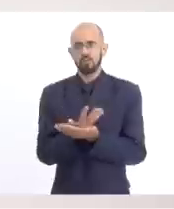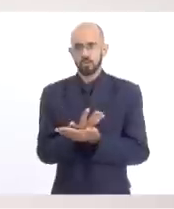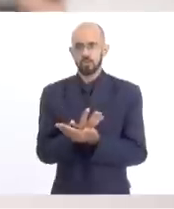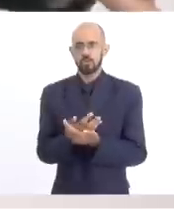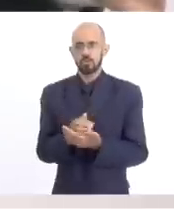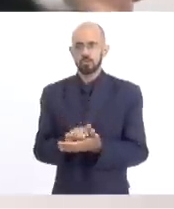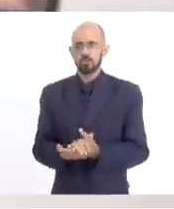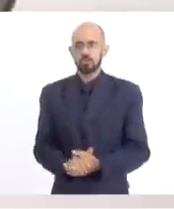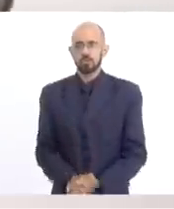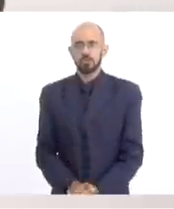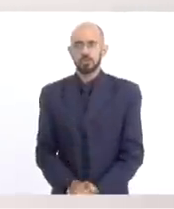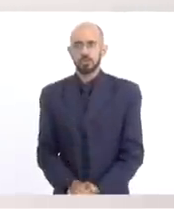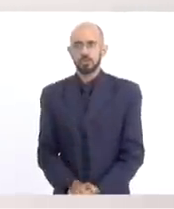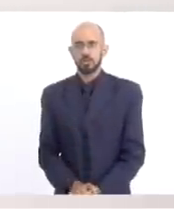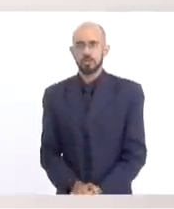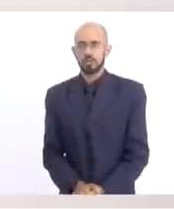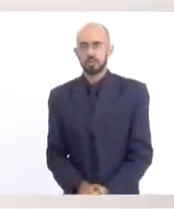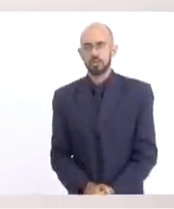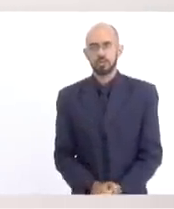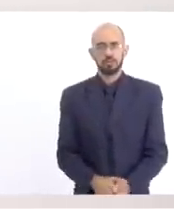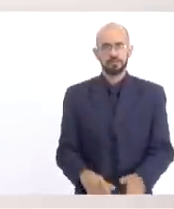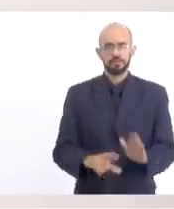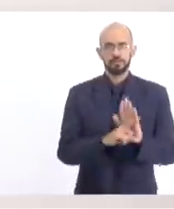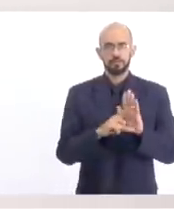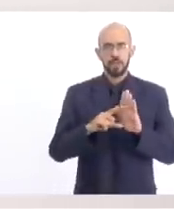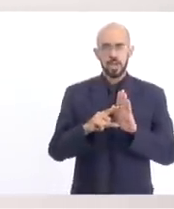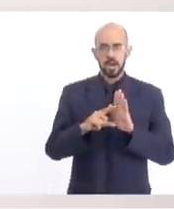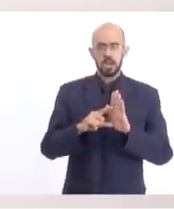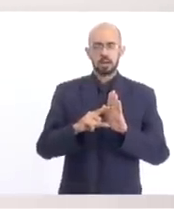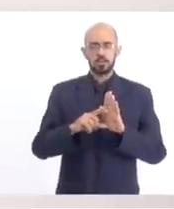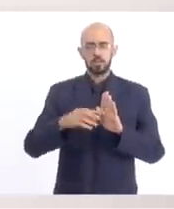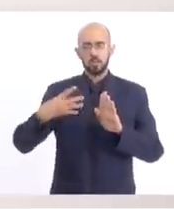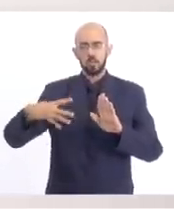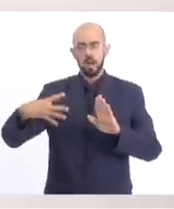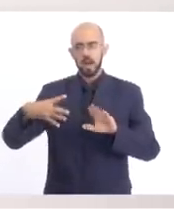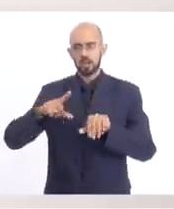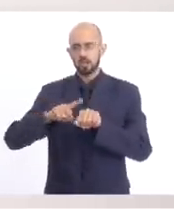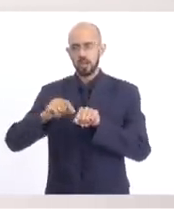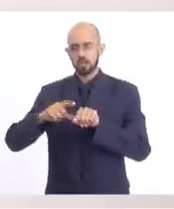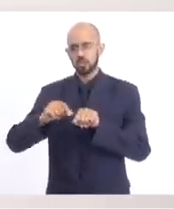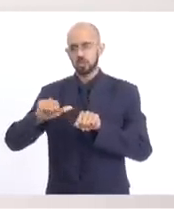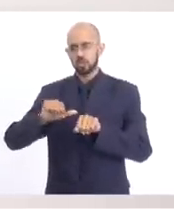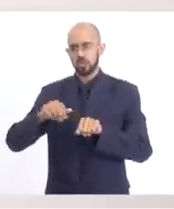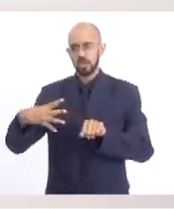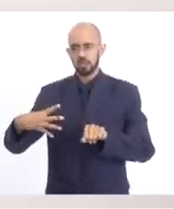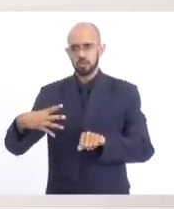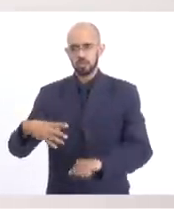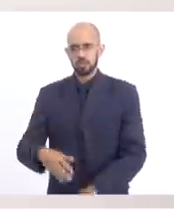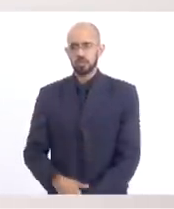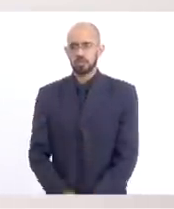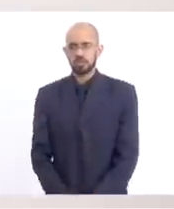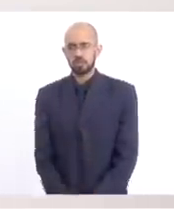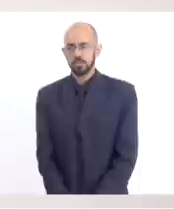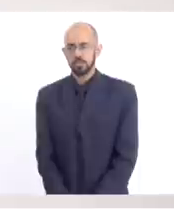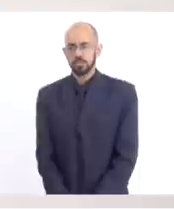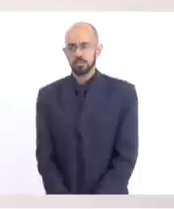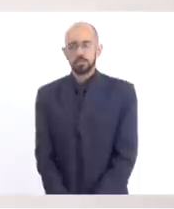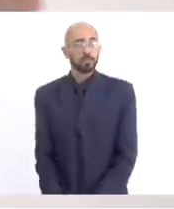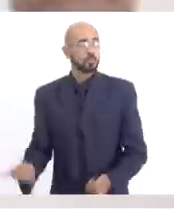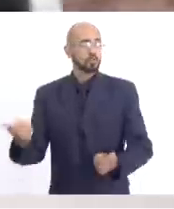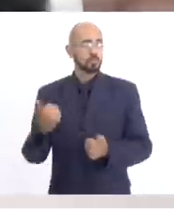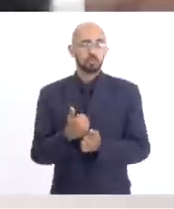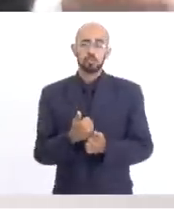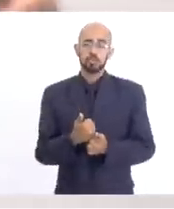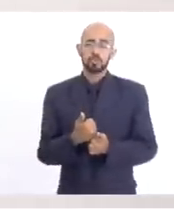Não. Está resolvido no parágrafo 4º do artigo 14. Do artigo 14. O substitutivo está aqui na frente. No